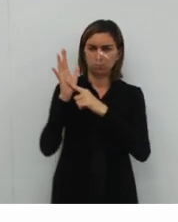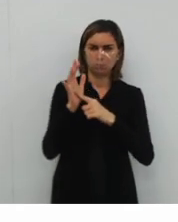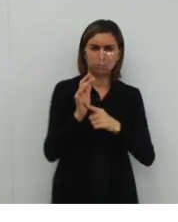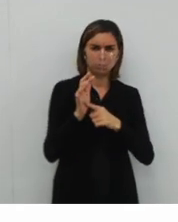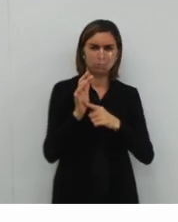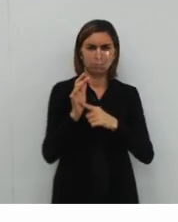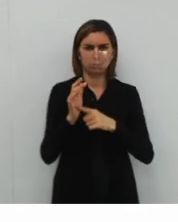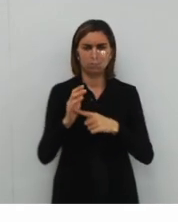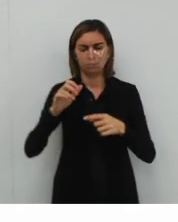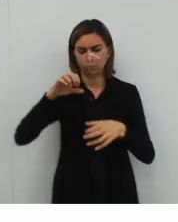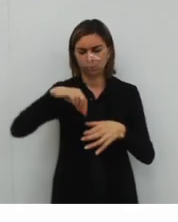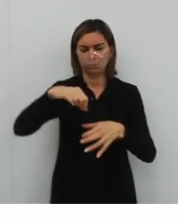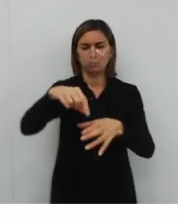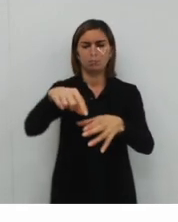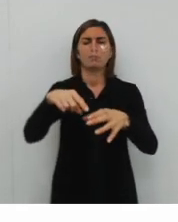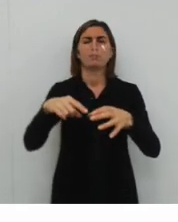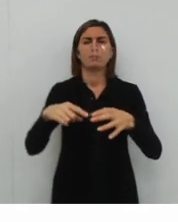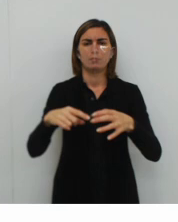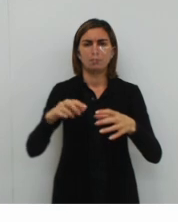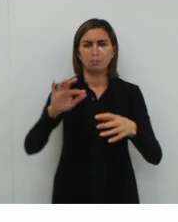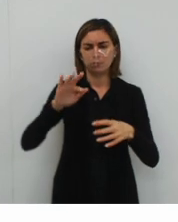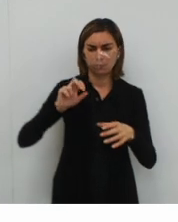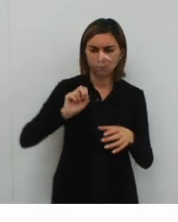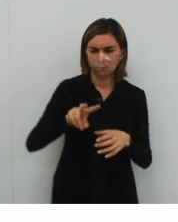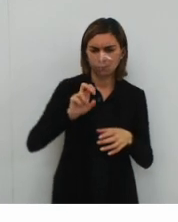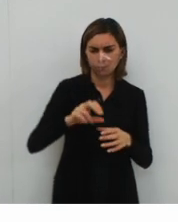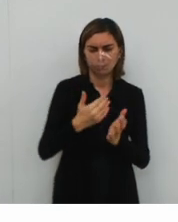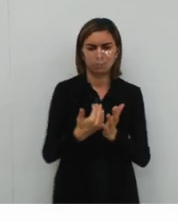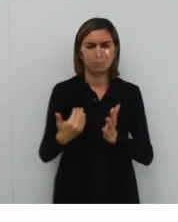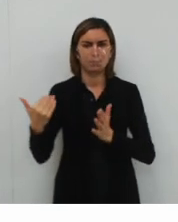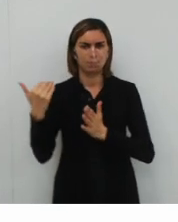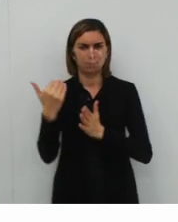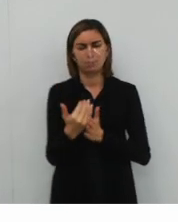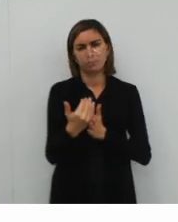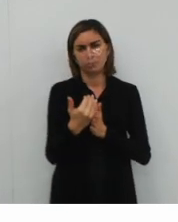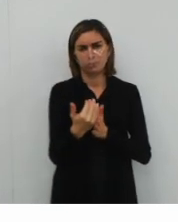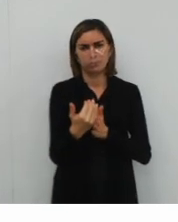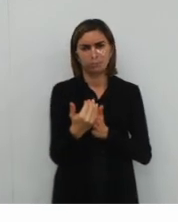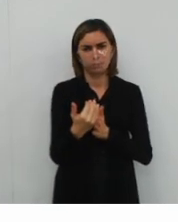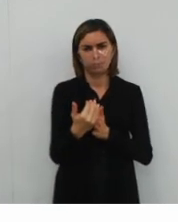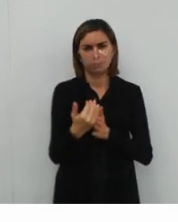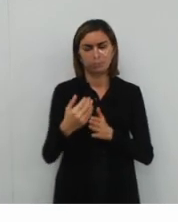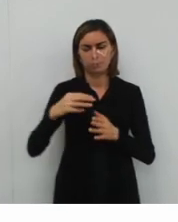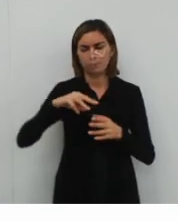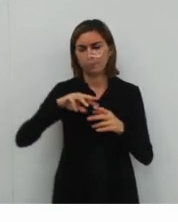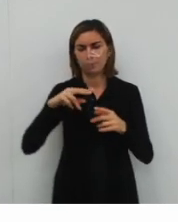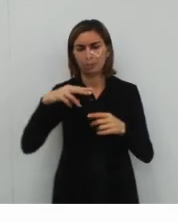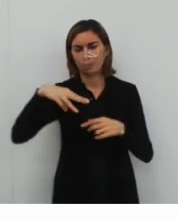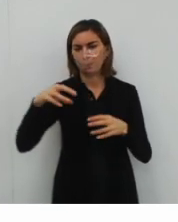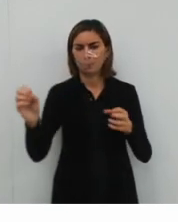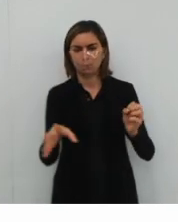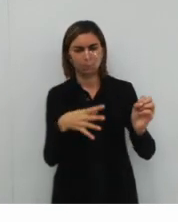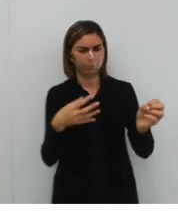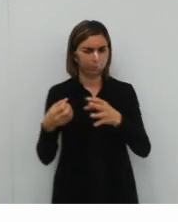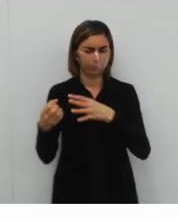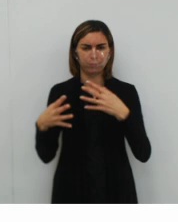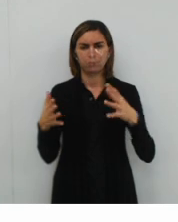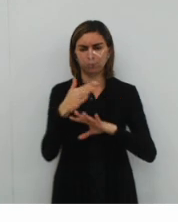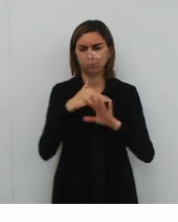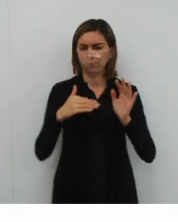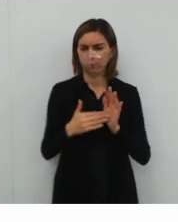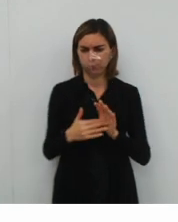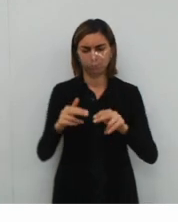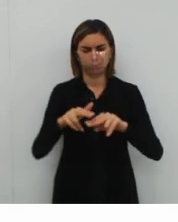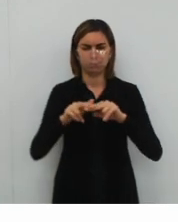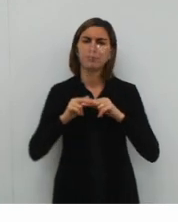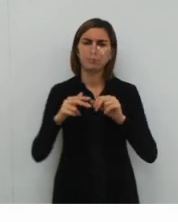são adubos e fertilizantes cada vez mais modernos. Então, tudo isso